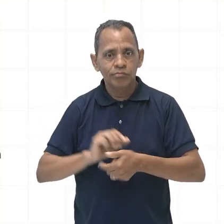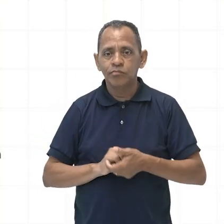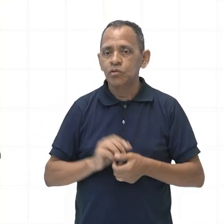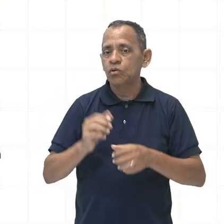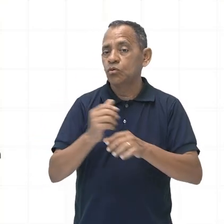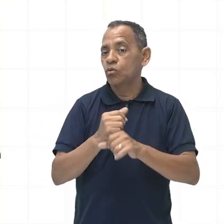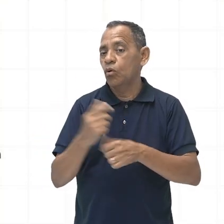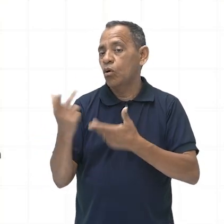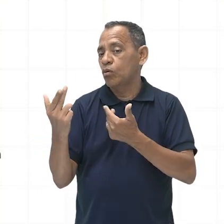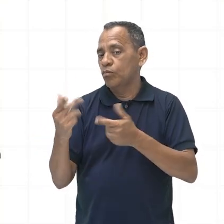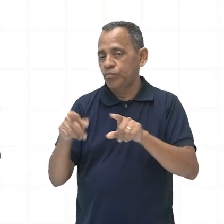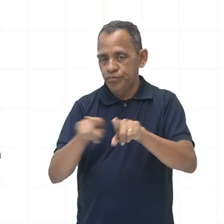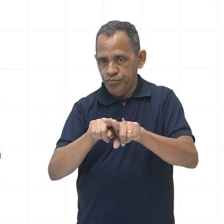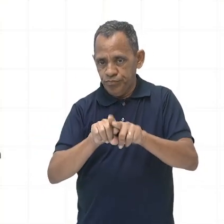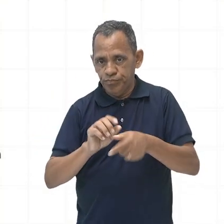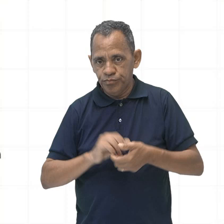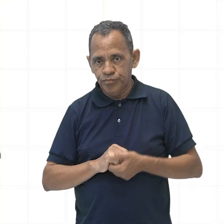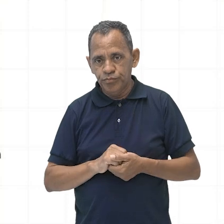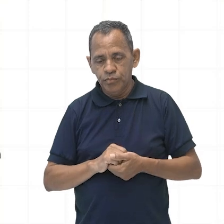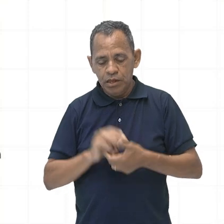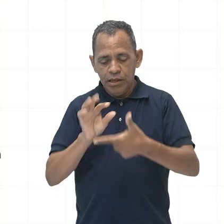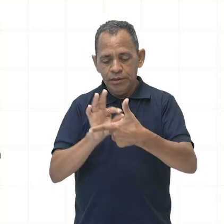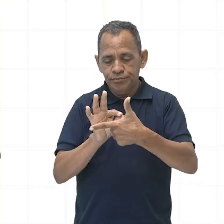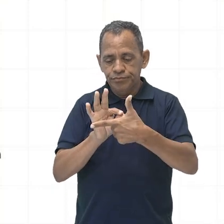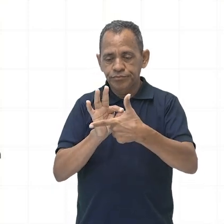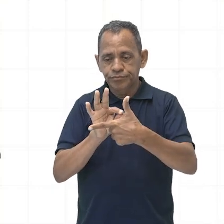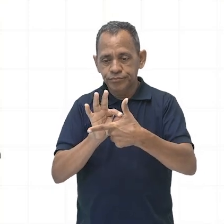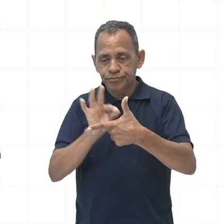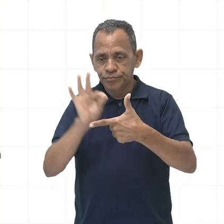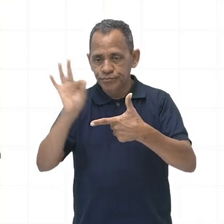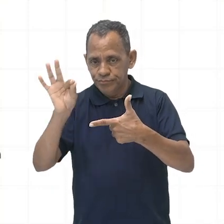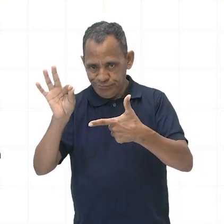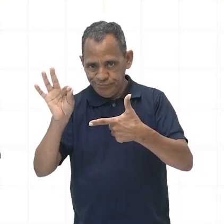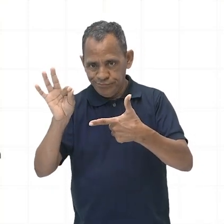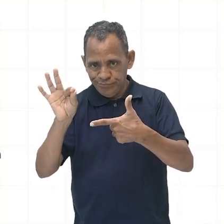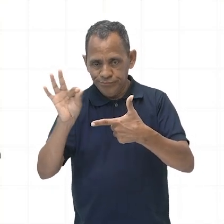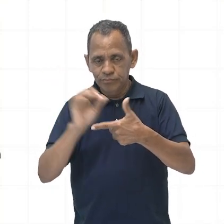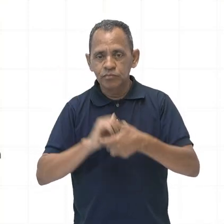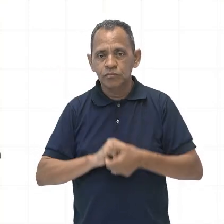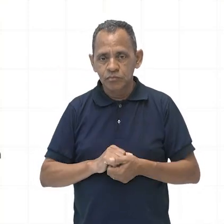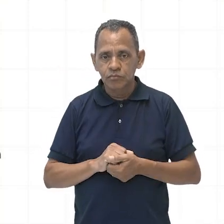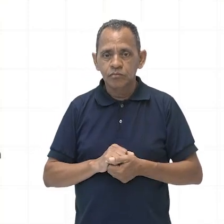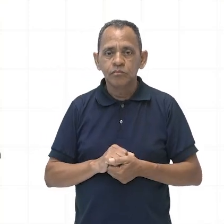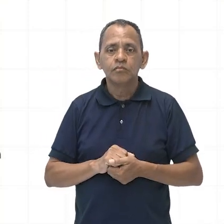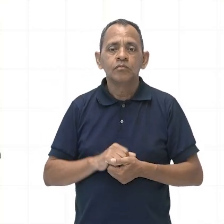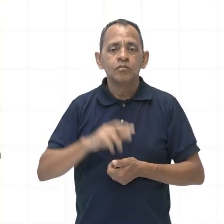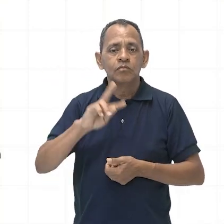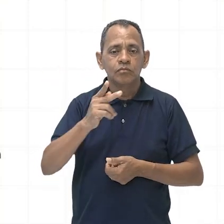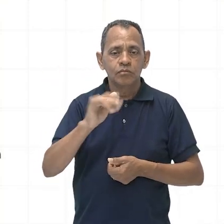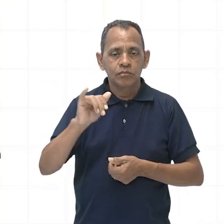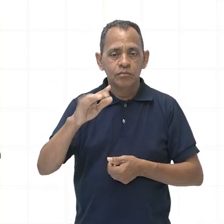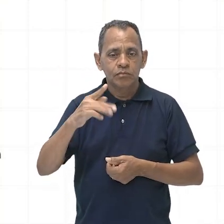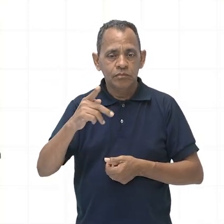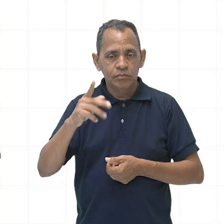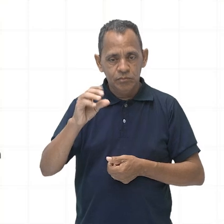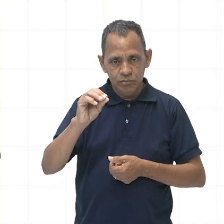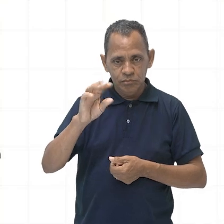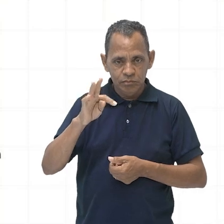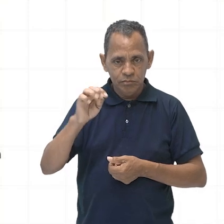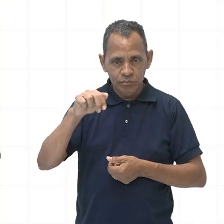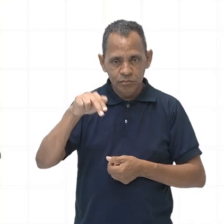A, agora, é a diagonal. Então, vejam, como é que é o teorema de Pitágoras? É a